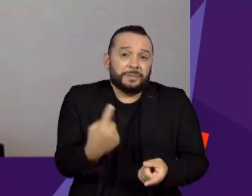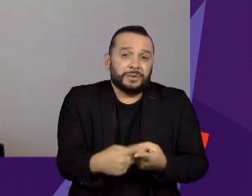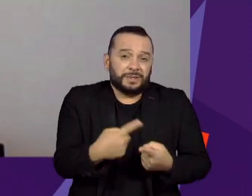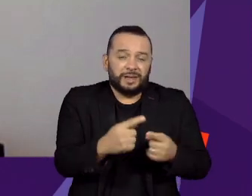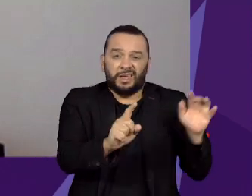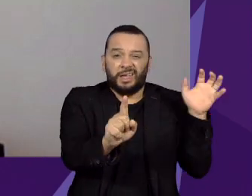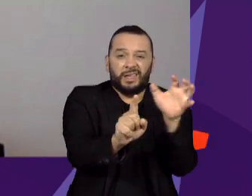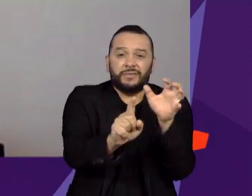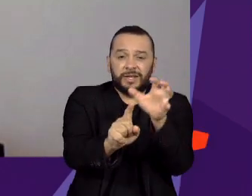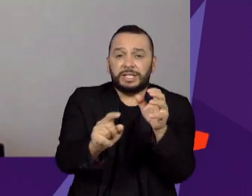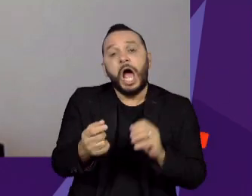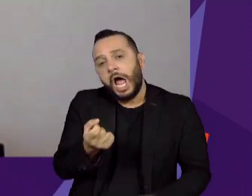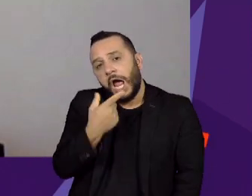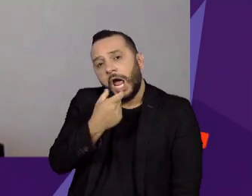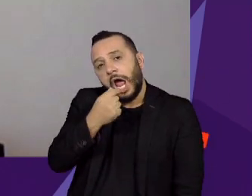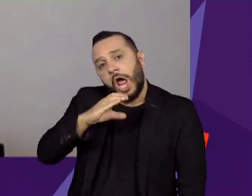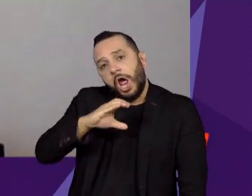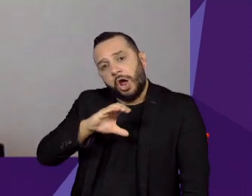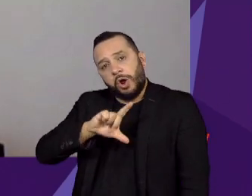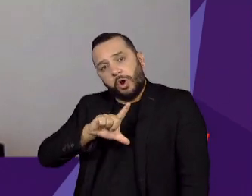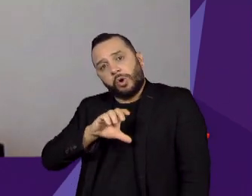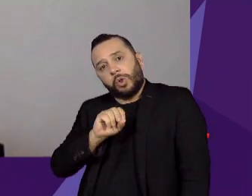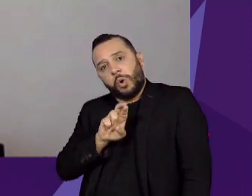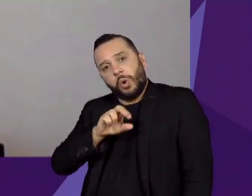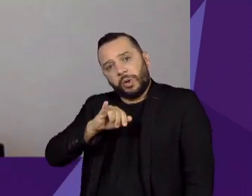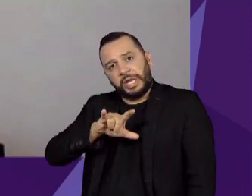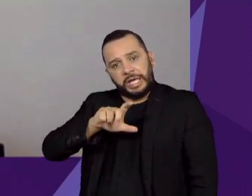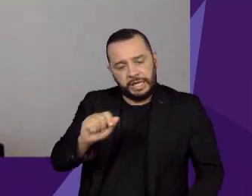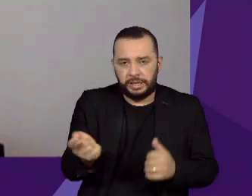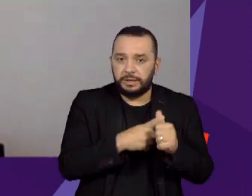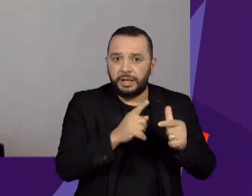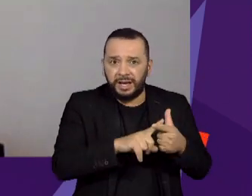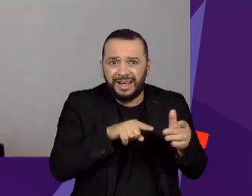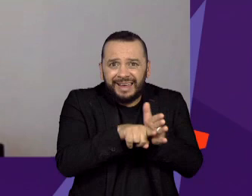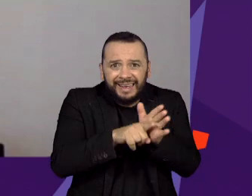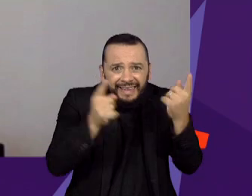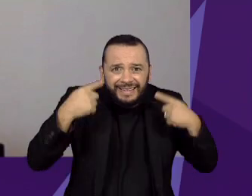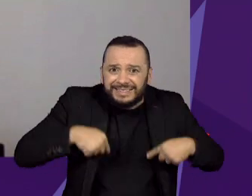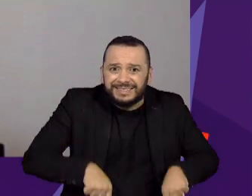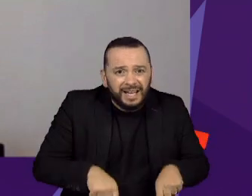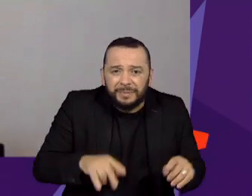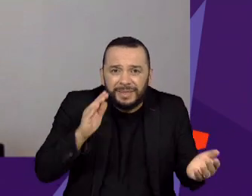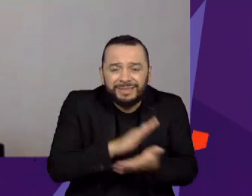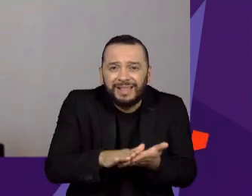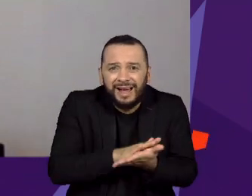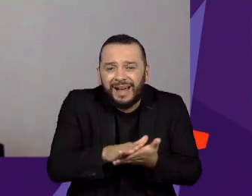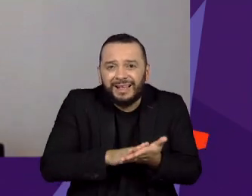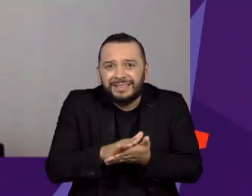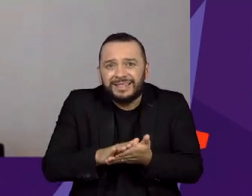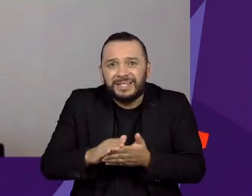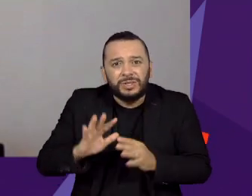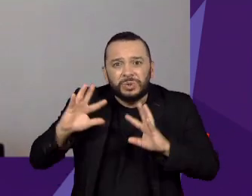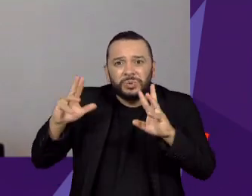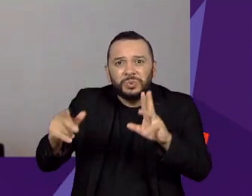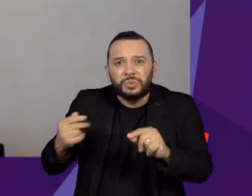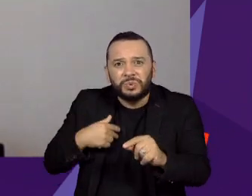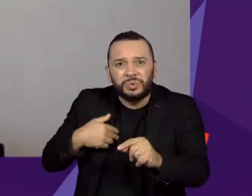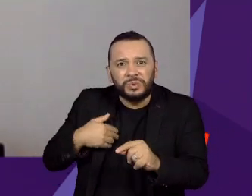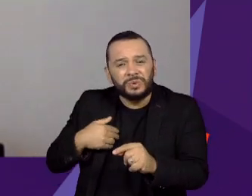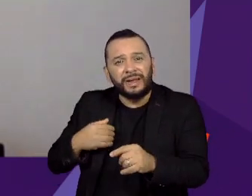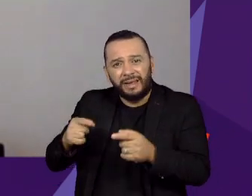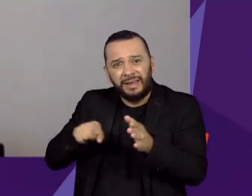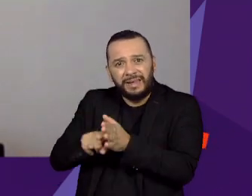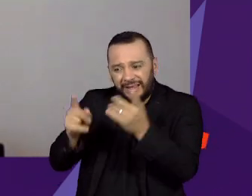kit de tratamento, não fazer os testes, apodreceram os testes que foram comprados. Agora, não comprar a vacina para